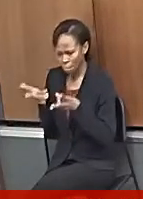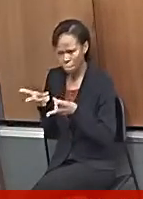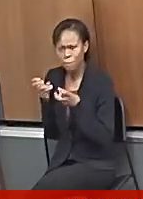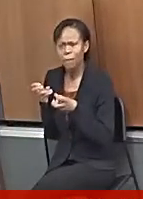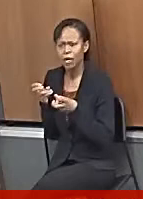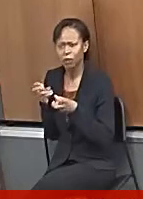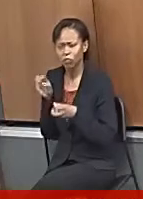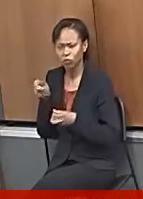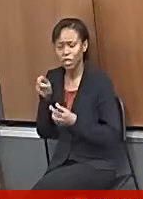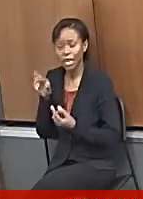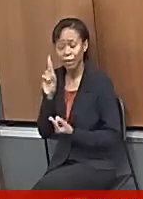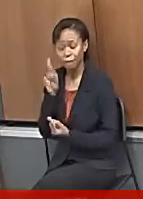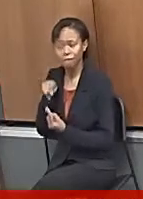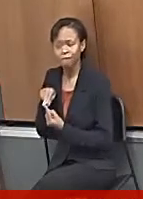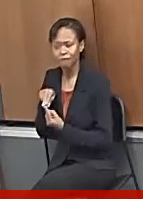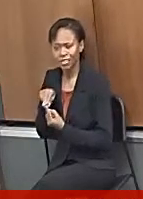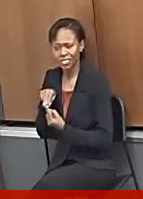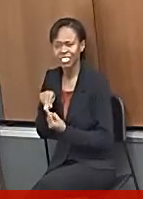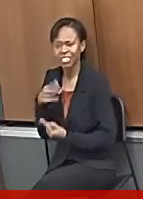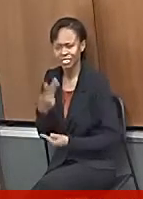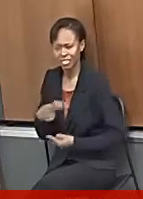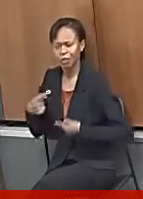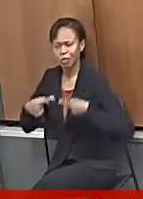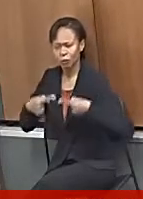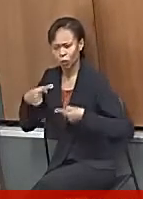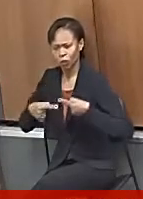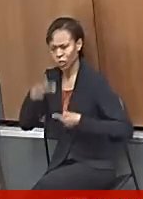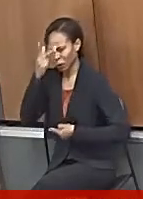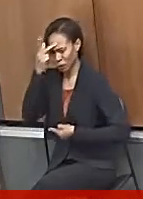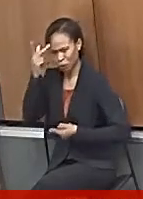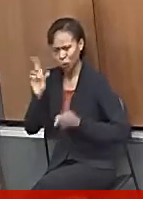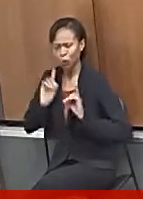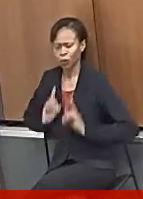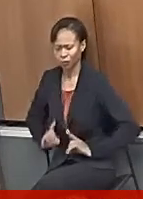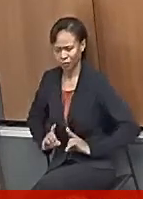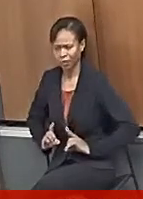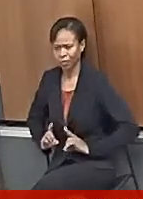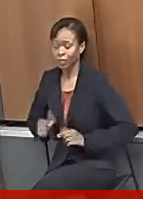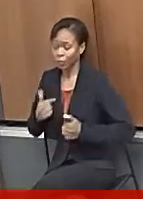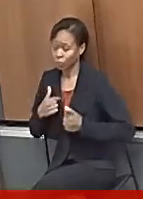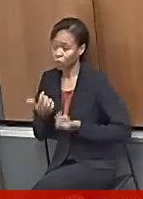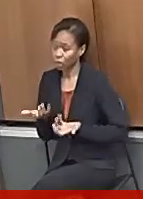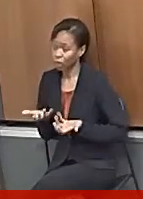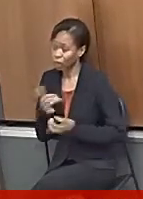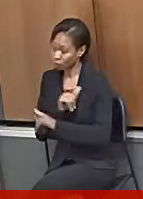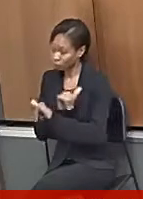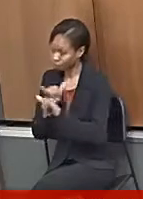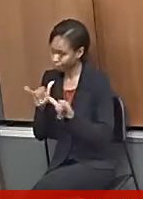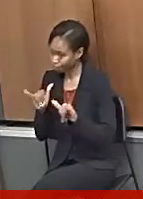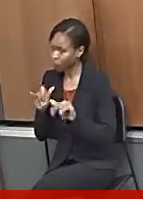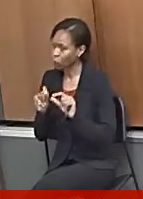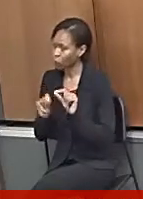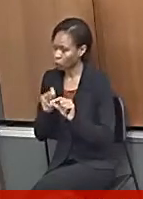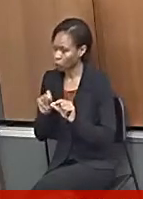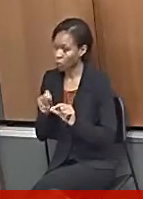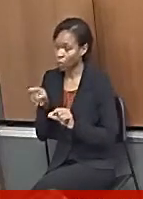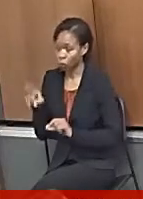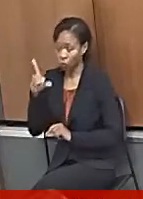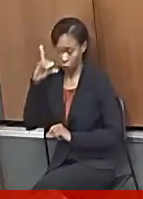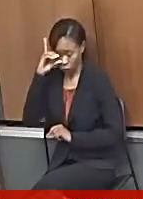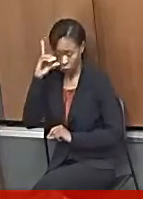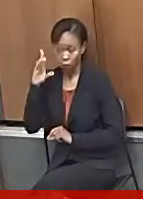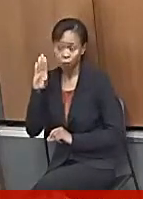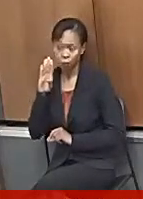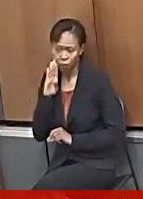referência é nessa política então eu fico leiam eu quero dizer a todos vocês que a orientação que o deputado duarte